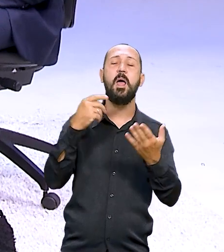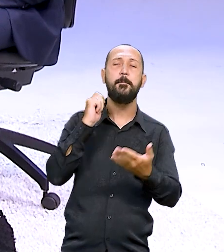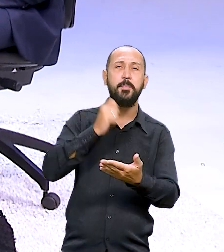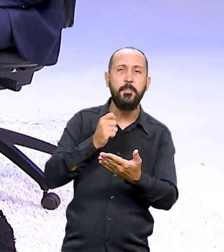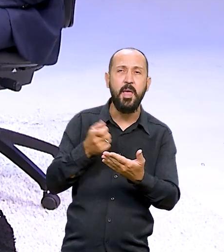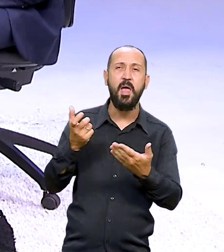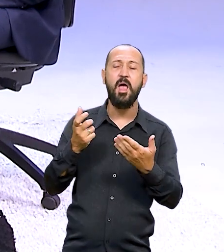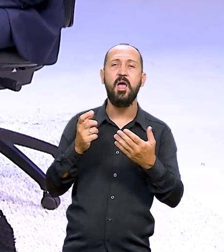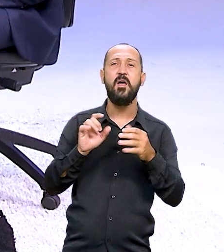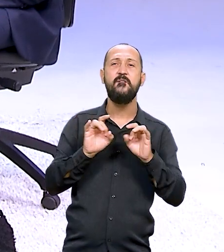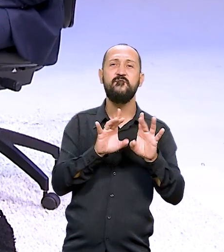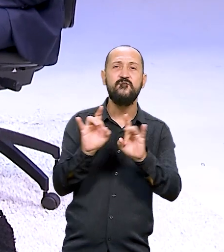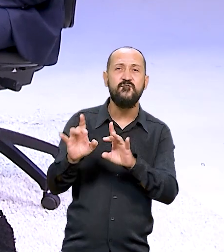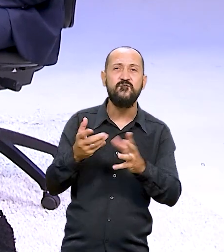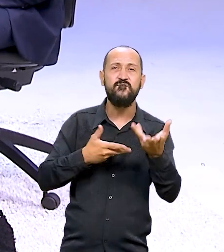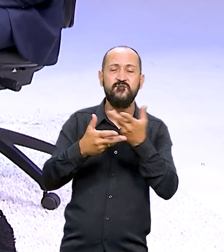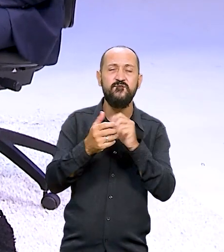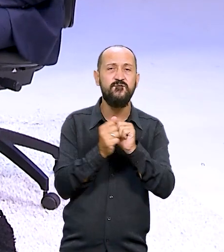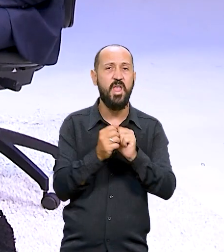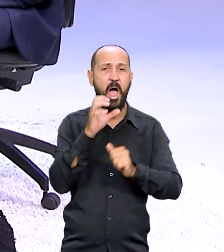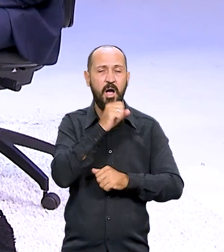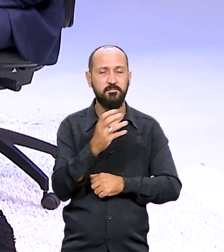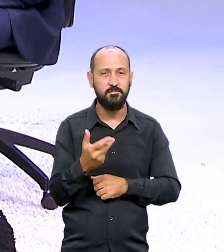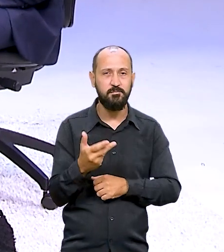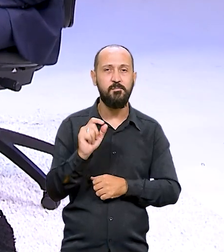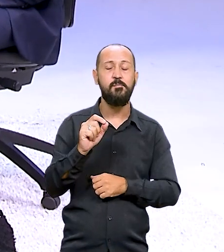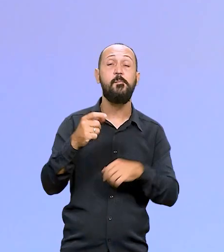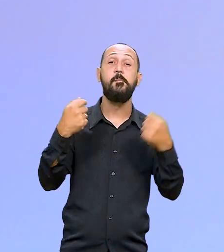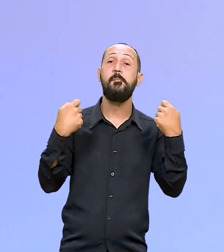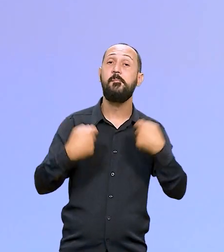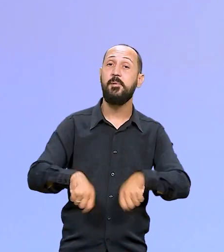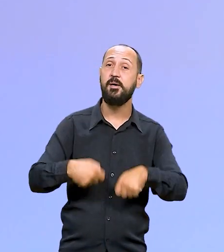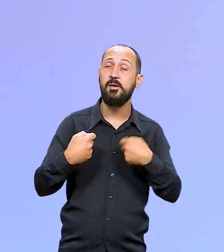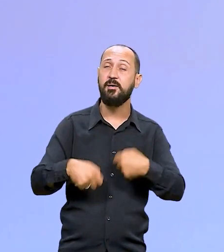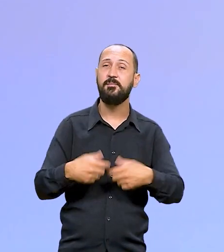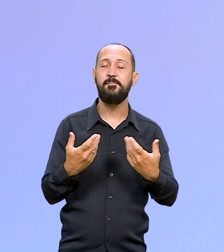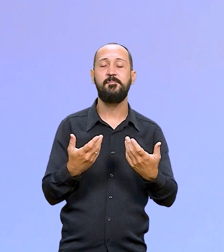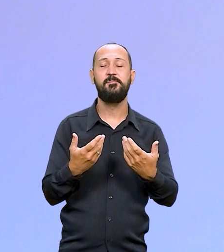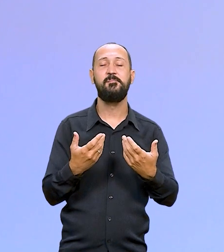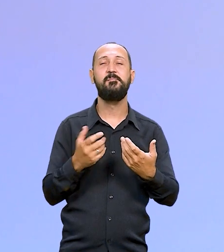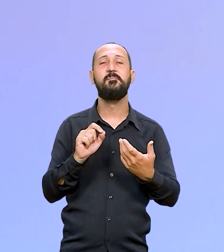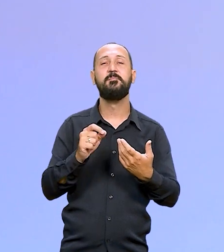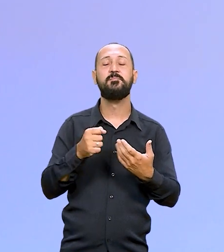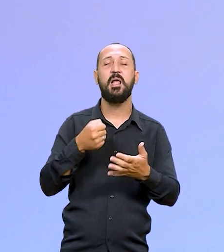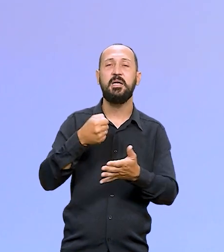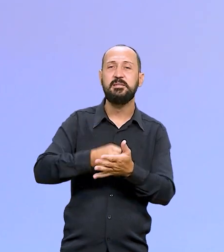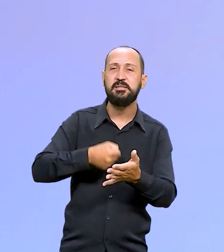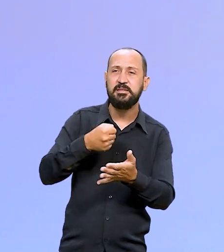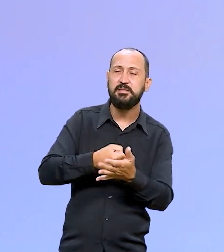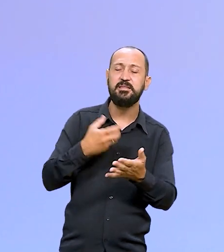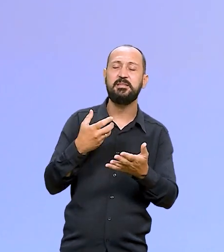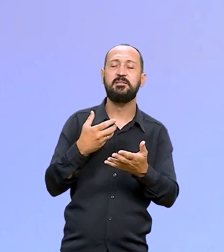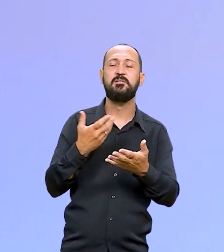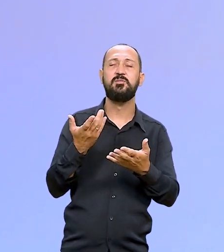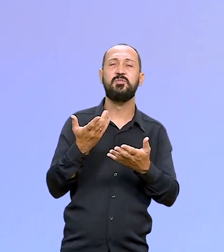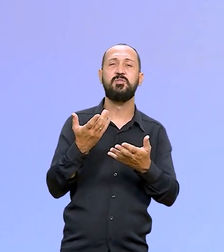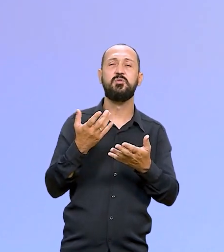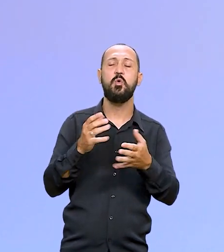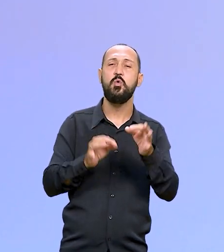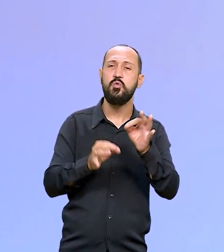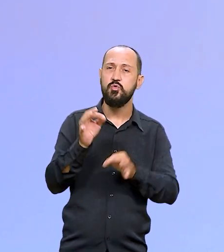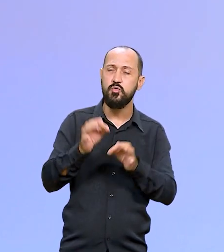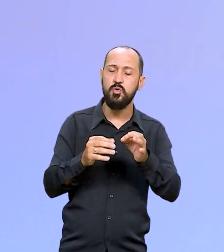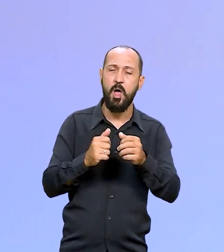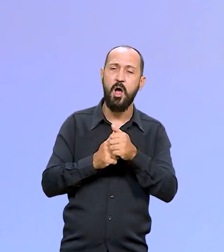financeiro por ser dinâmico e o mercado de uma forma geral por ser dinâmico né ele necessita e ele exige que as garantias os negócios